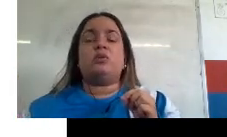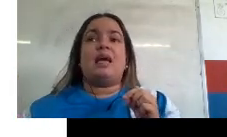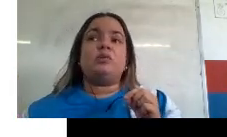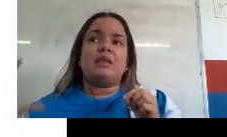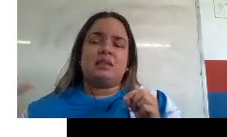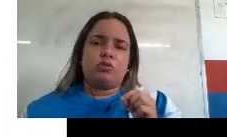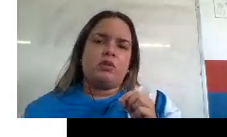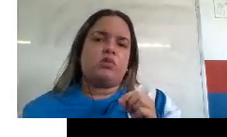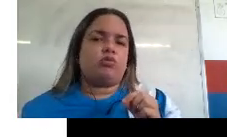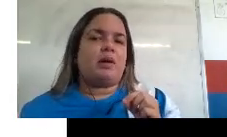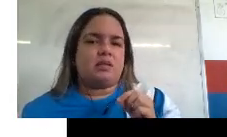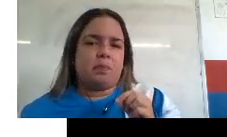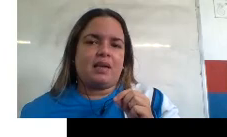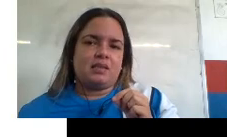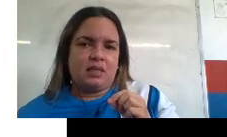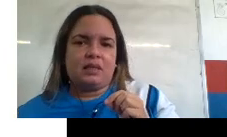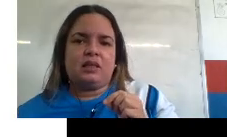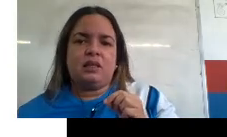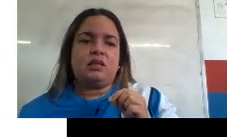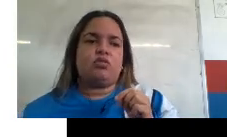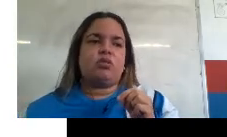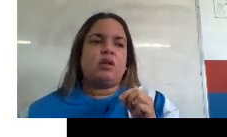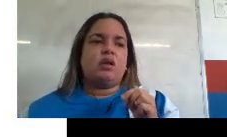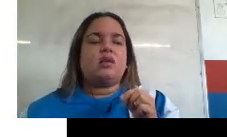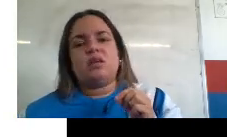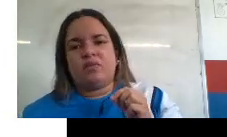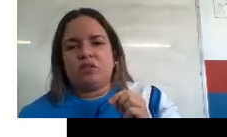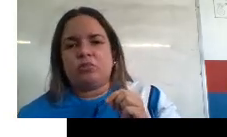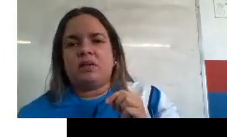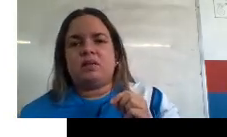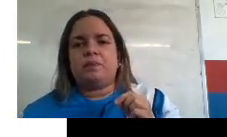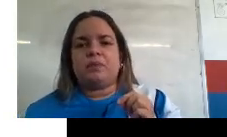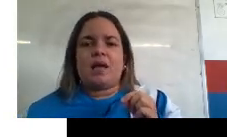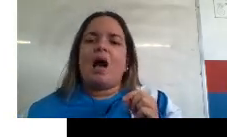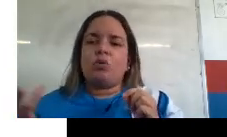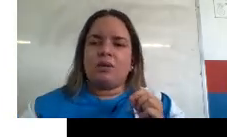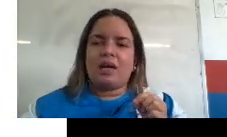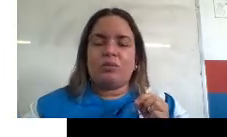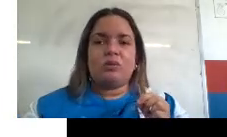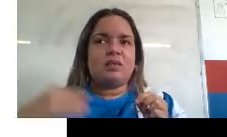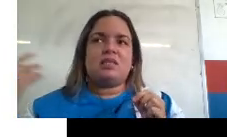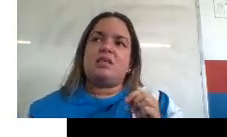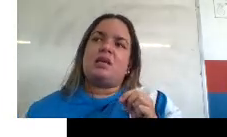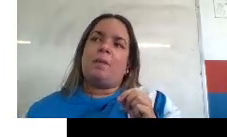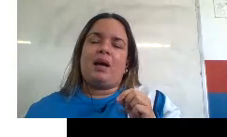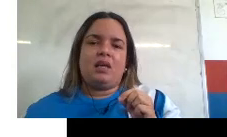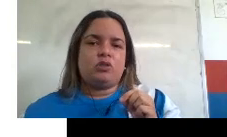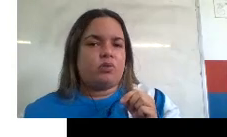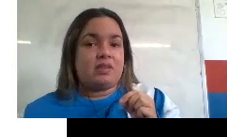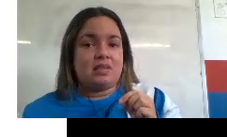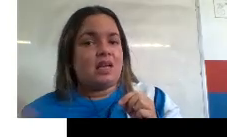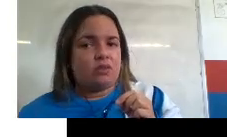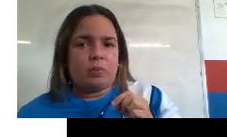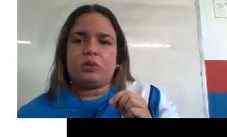de saúde, eram tantas pessoas para serem atendidas que, infelizmente, alguma não tinha assim,